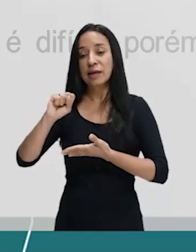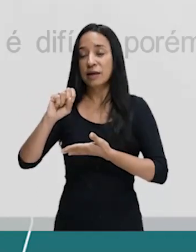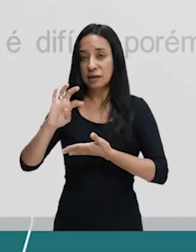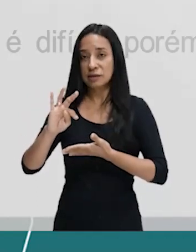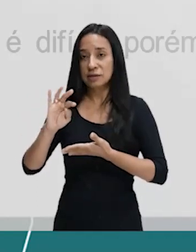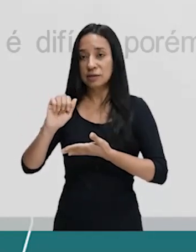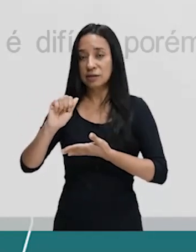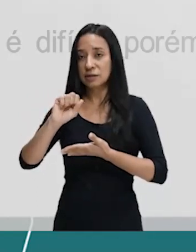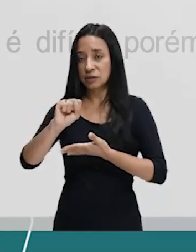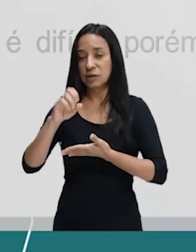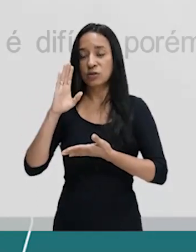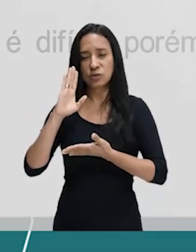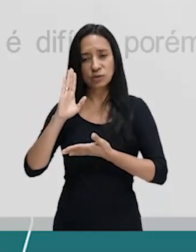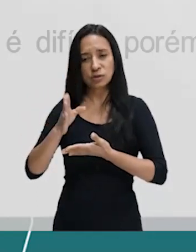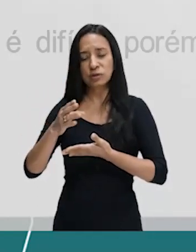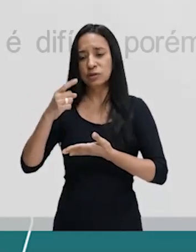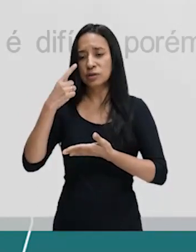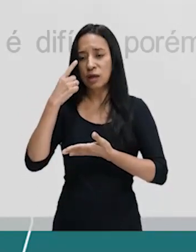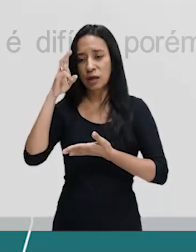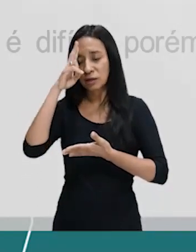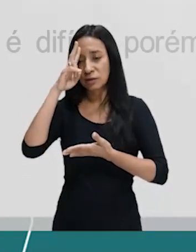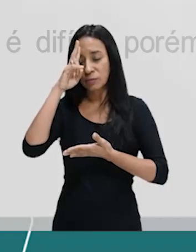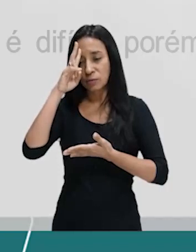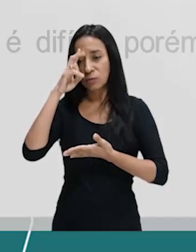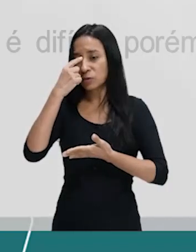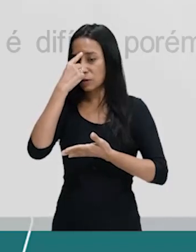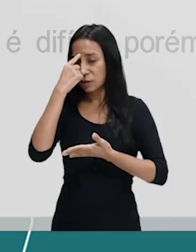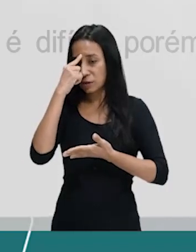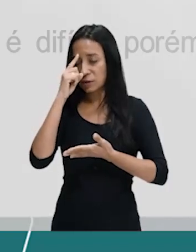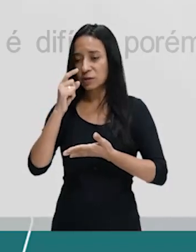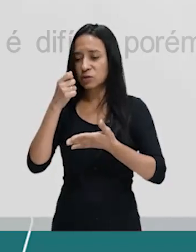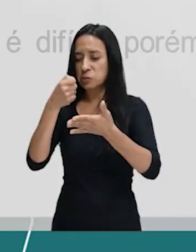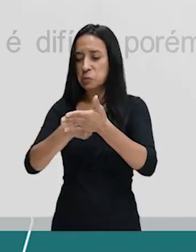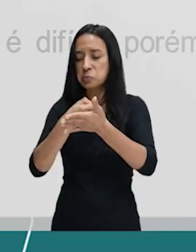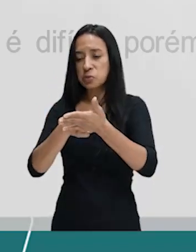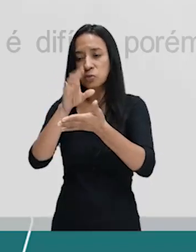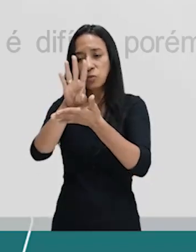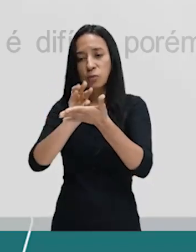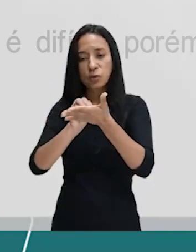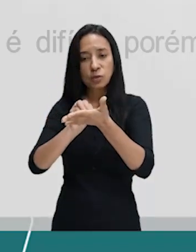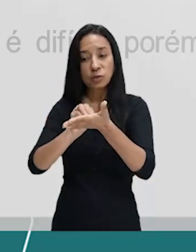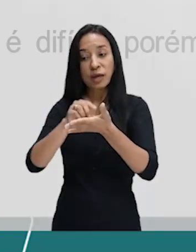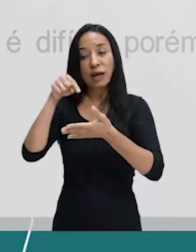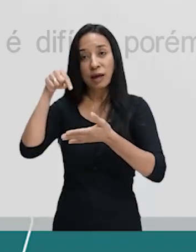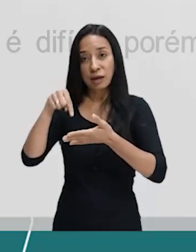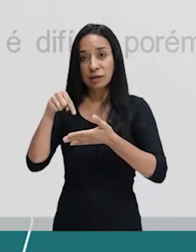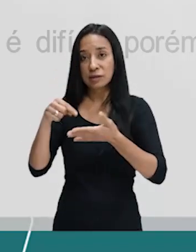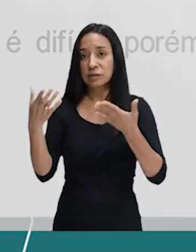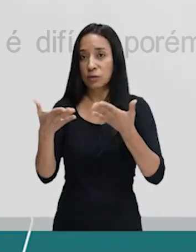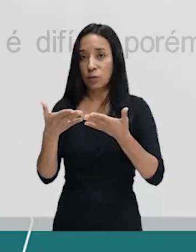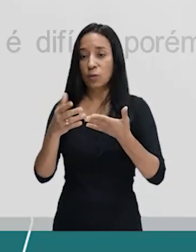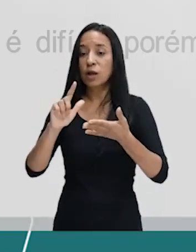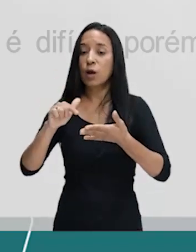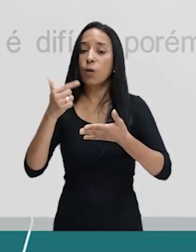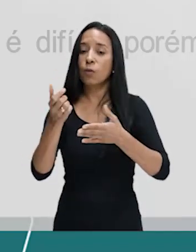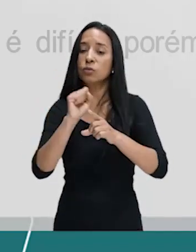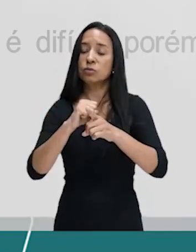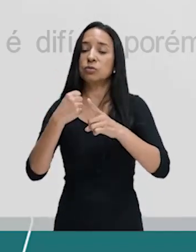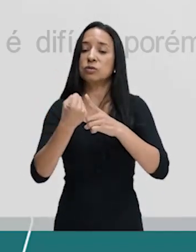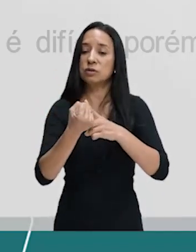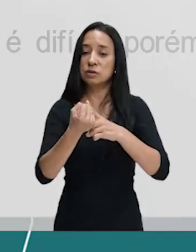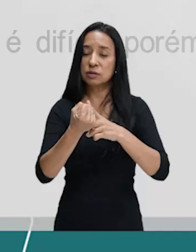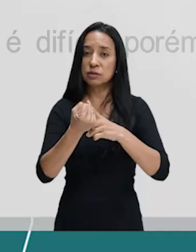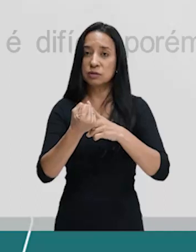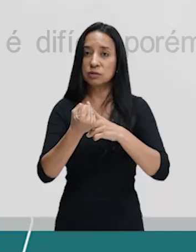modelo rígido de sociedade, não permite mobilidade. Estamento já é outra sociedade. Já é a sociedade